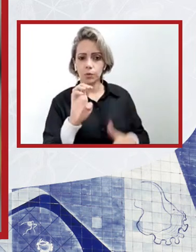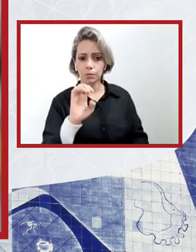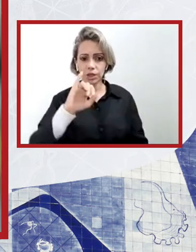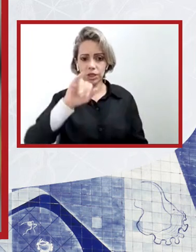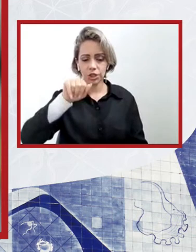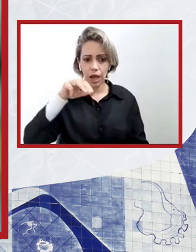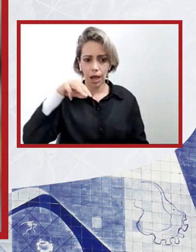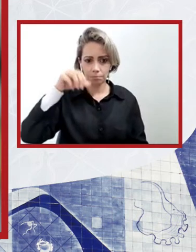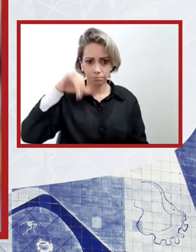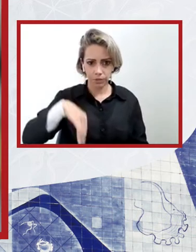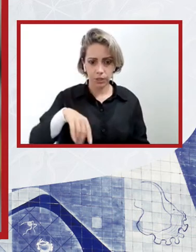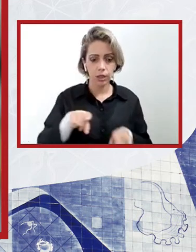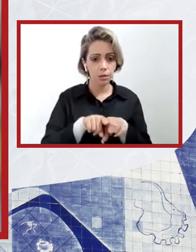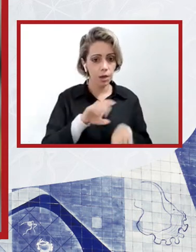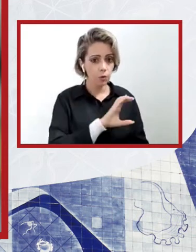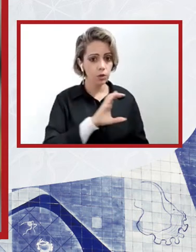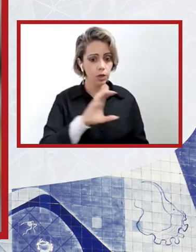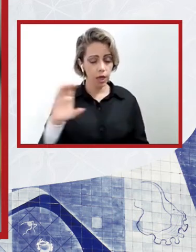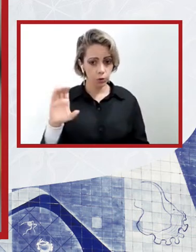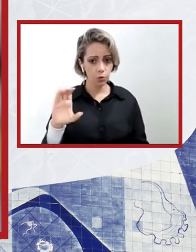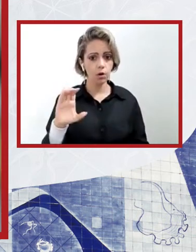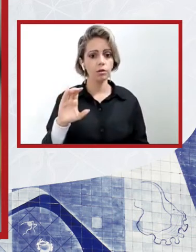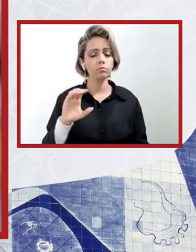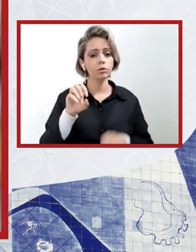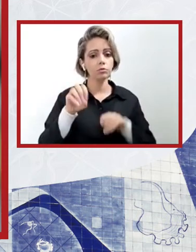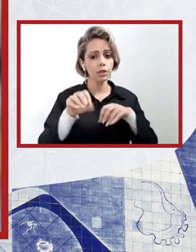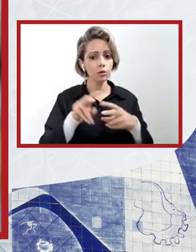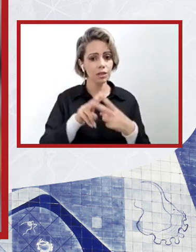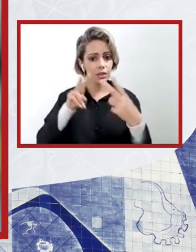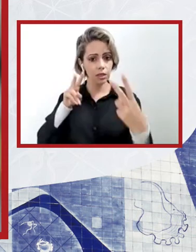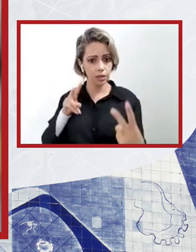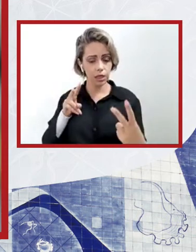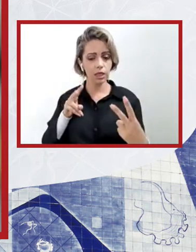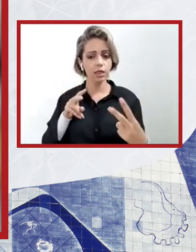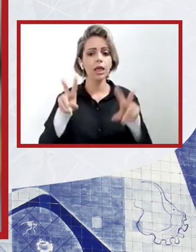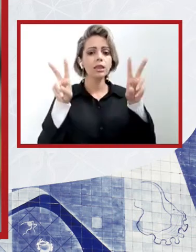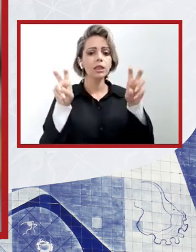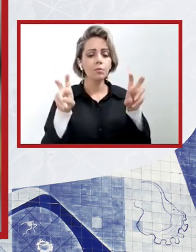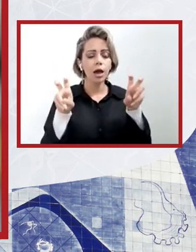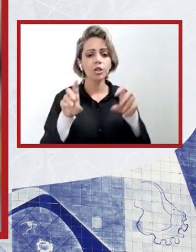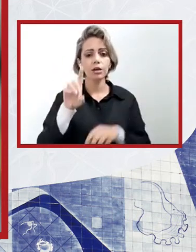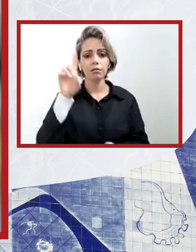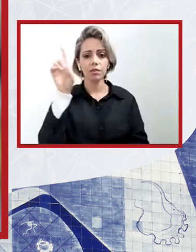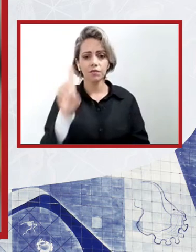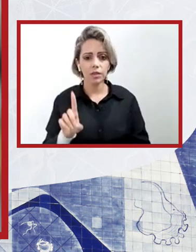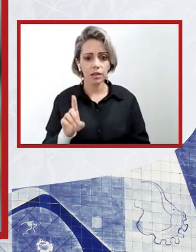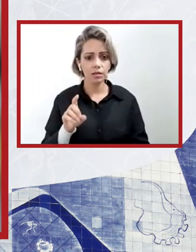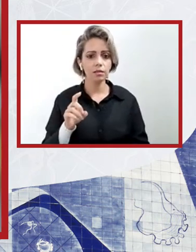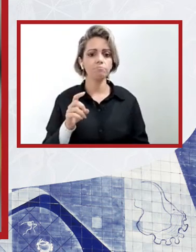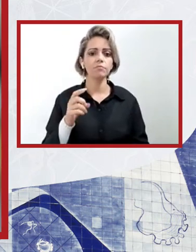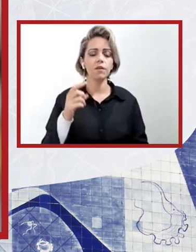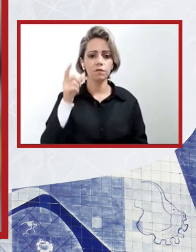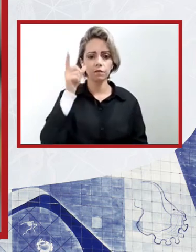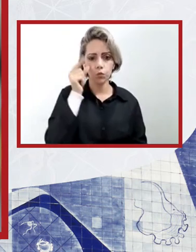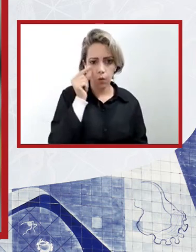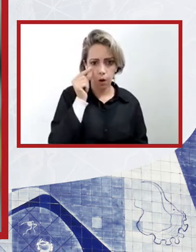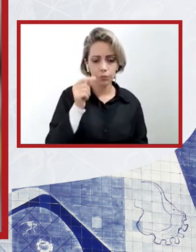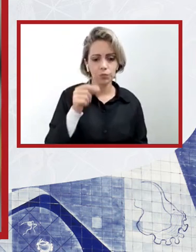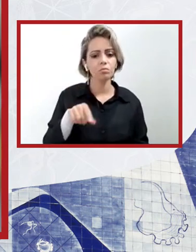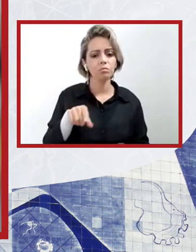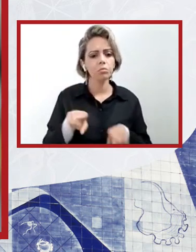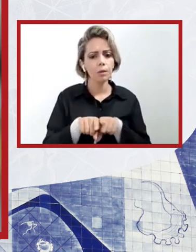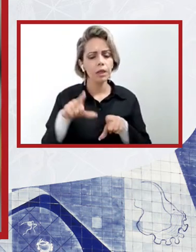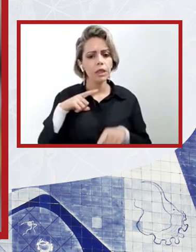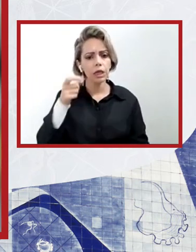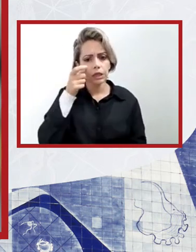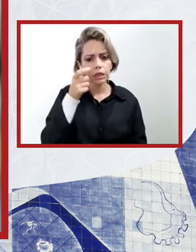coordenadora de Educação à Distância e professora do Mestrado Profissional em Ensino na temática da deficiência visual. tem interesse de pesquisa em divulgação científica na